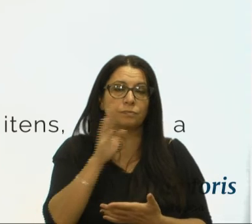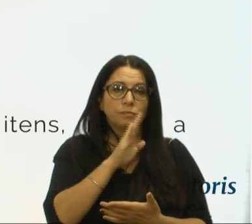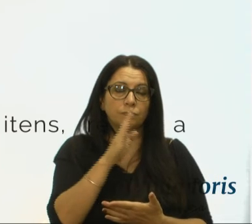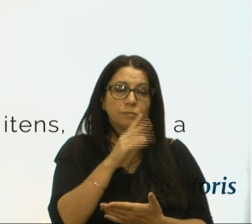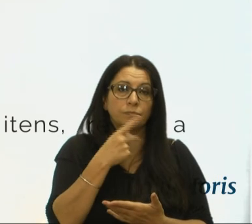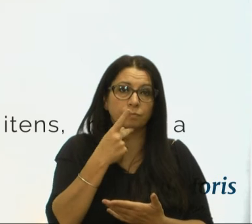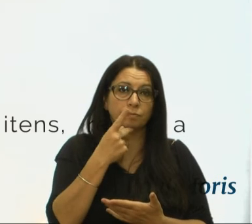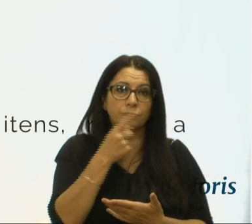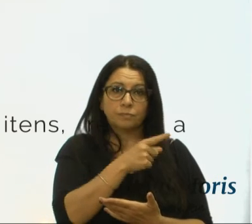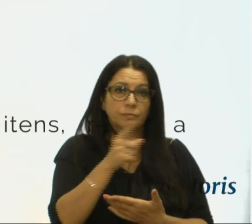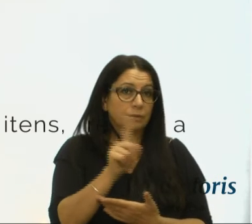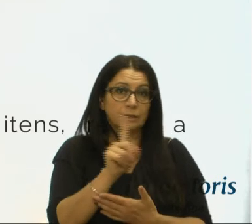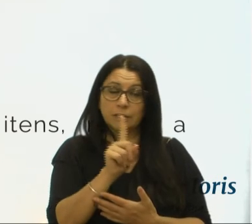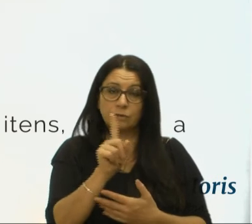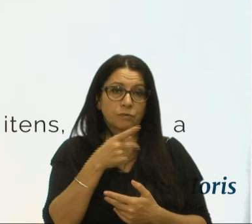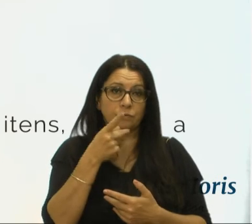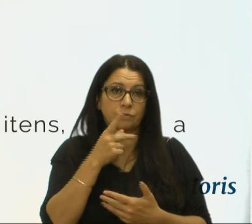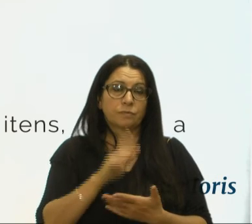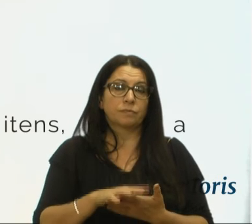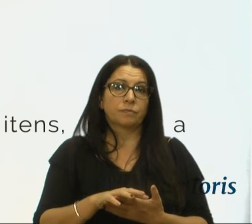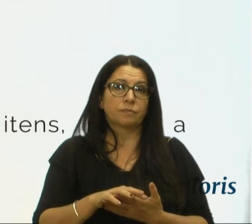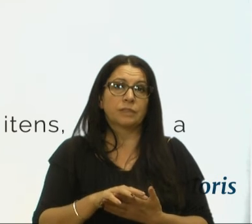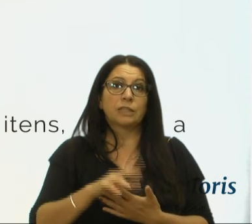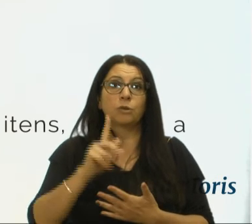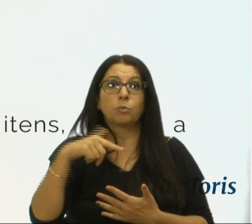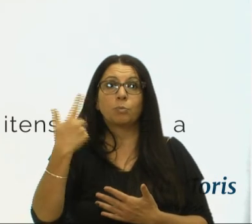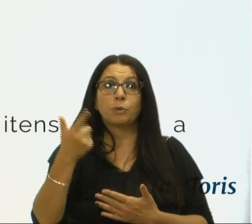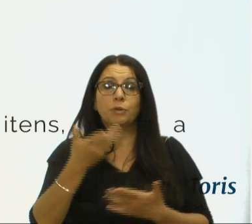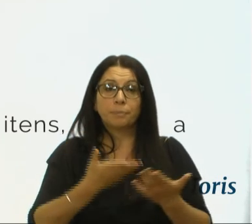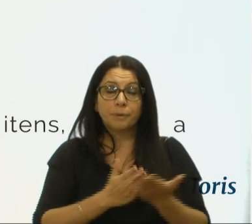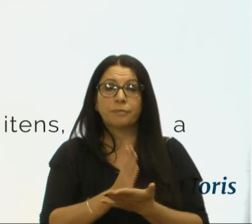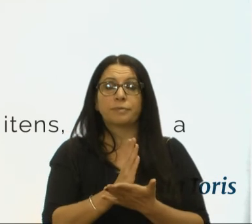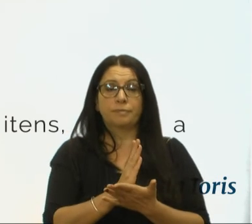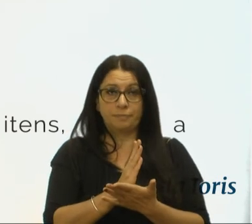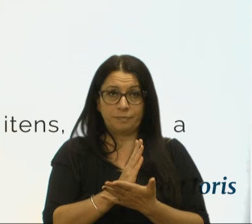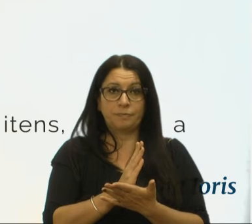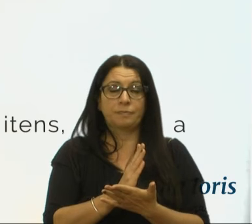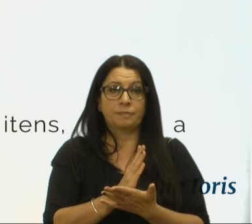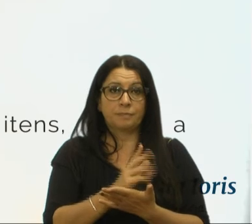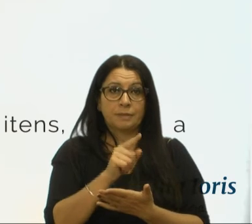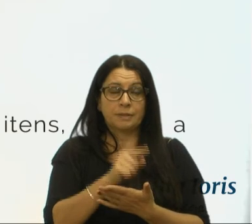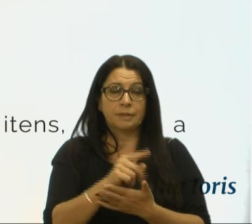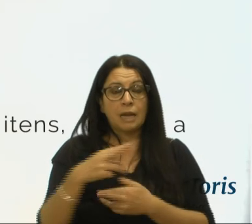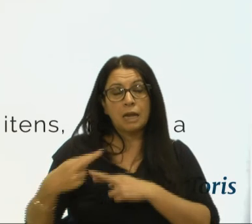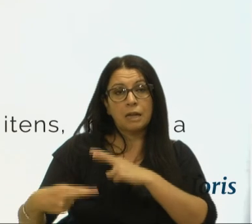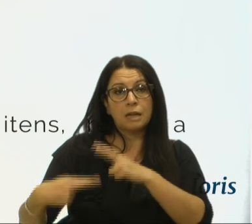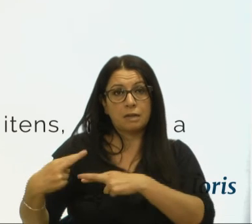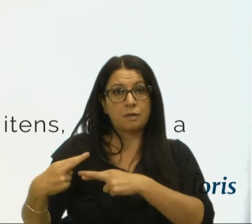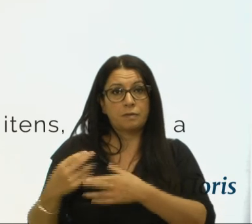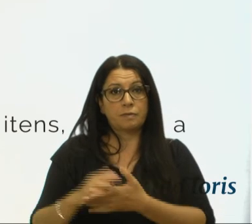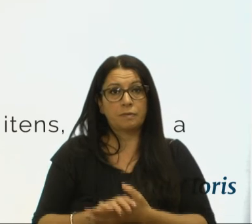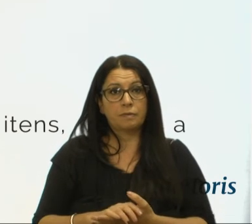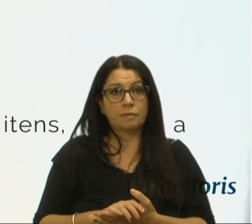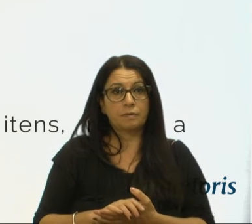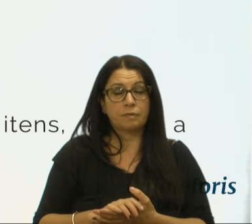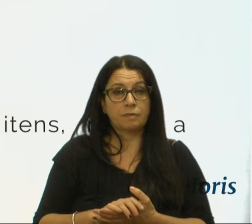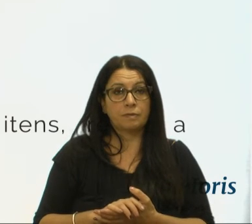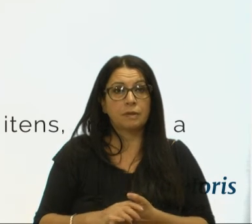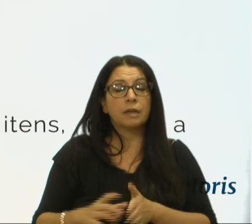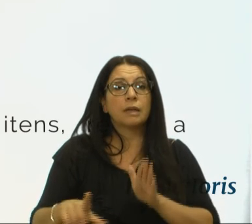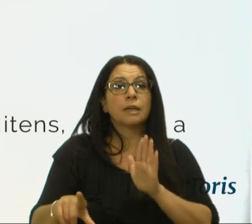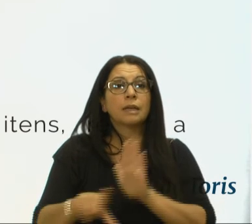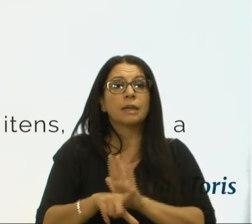que praticamente não foi falada, foi uma outra aprovação, né, nessa reforma da